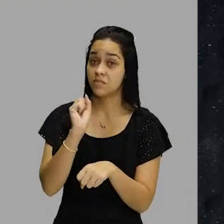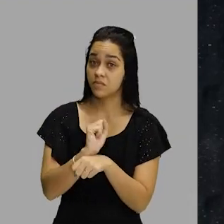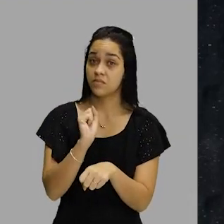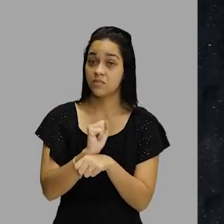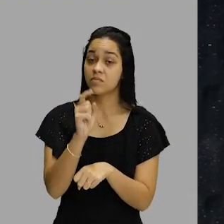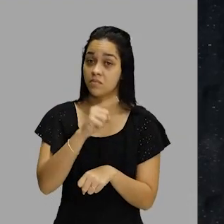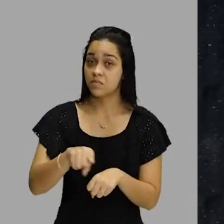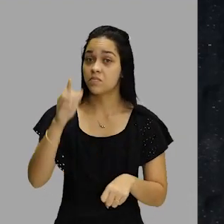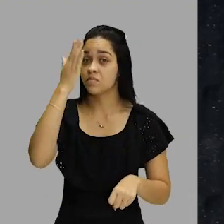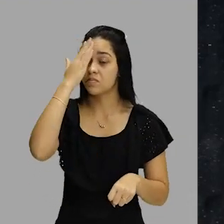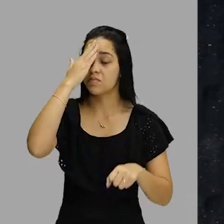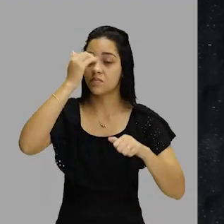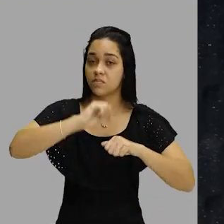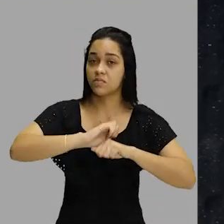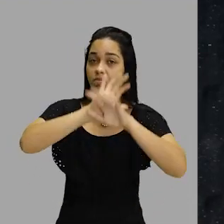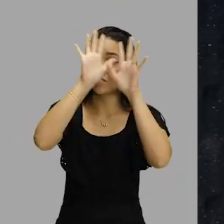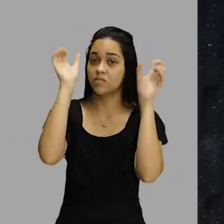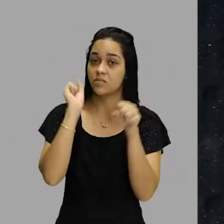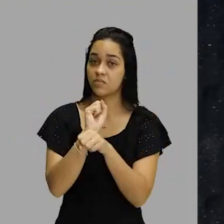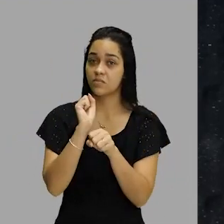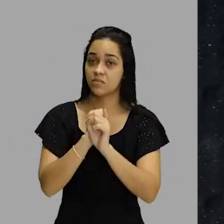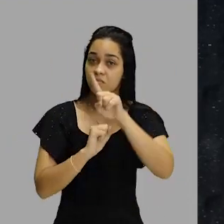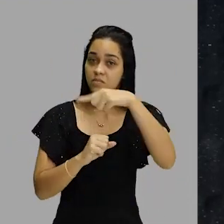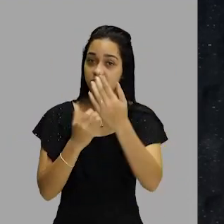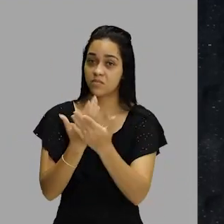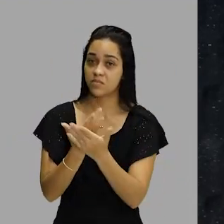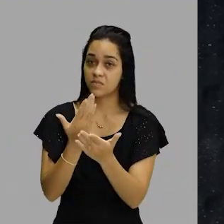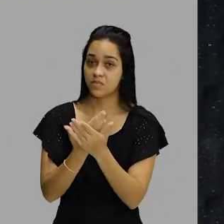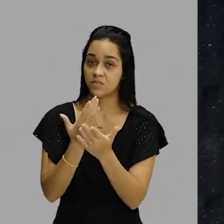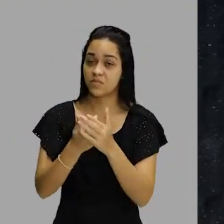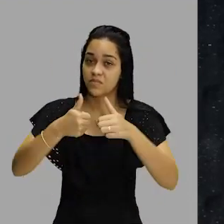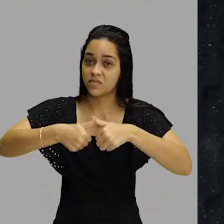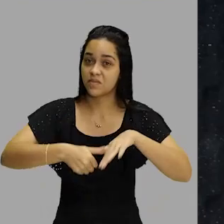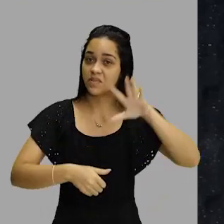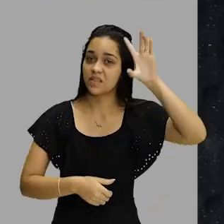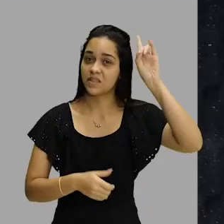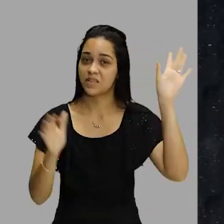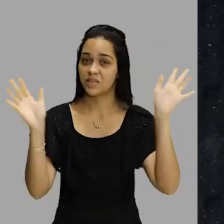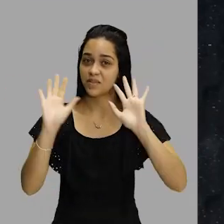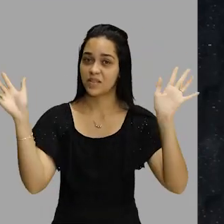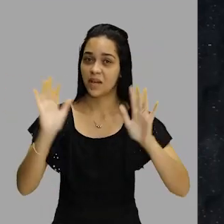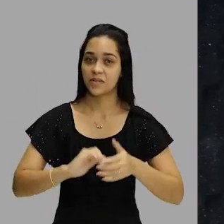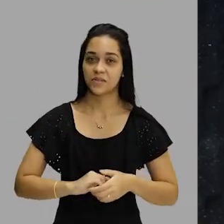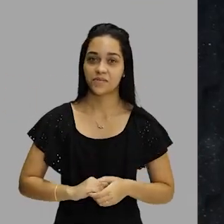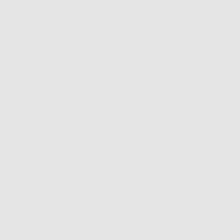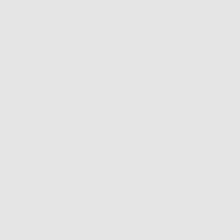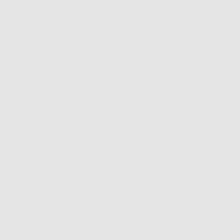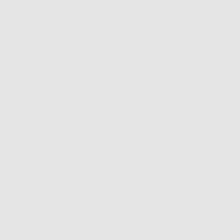vocês tenham entendido, tá? Aguardo vocês na próxima aula. Fique com Deus. Tchau, tchau.